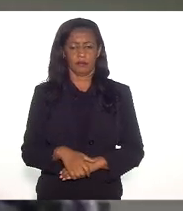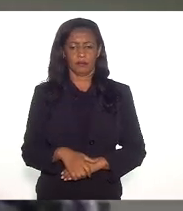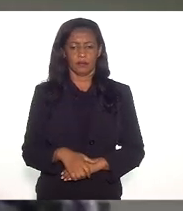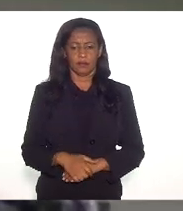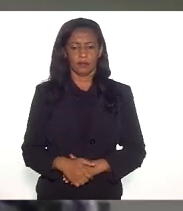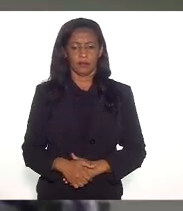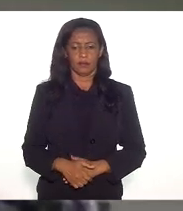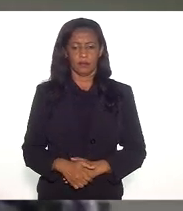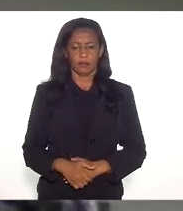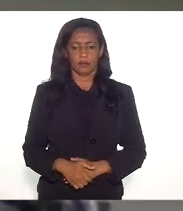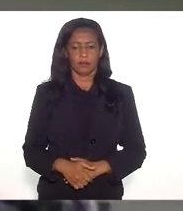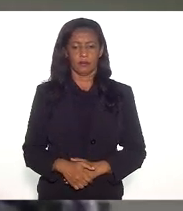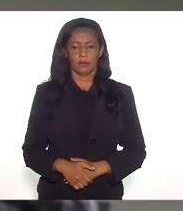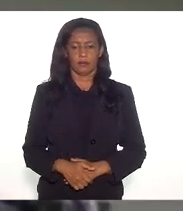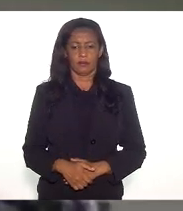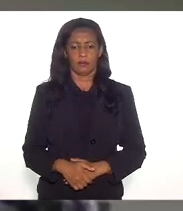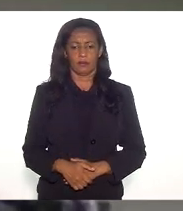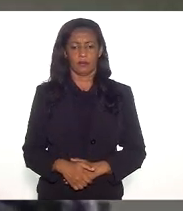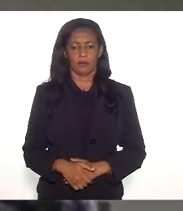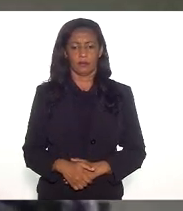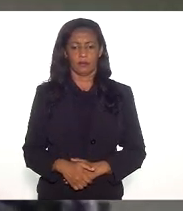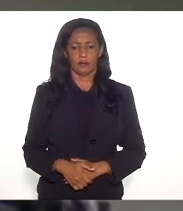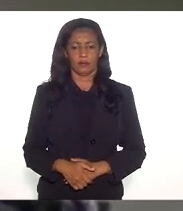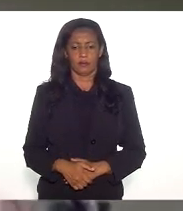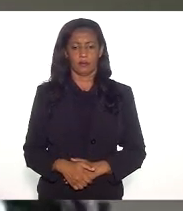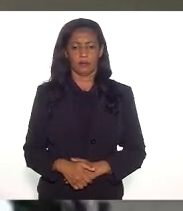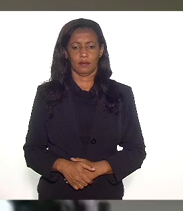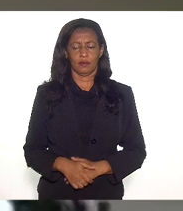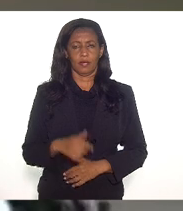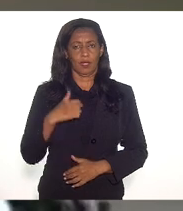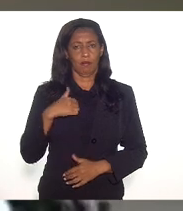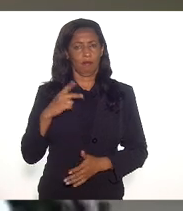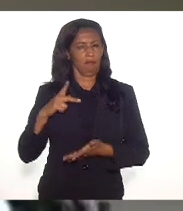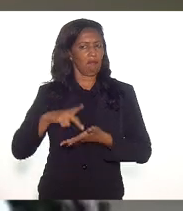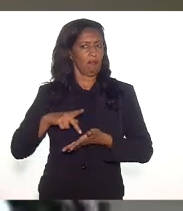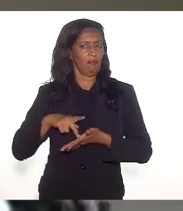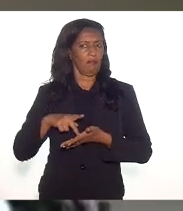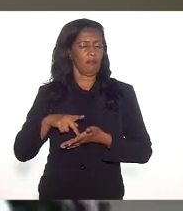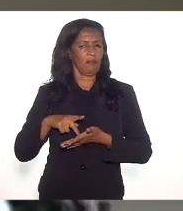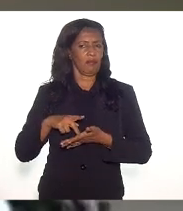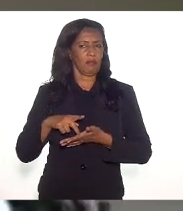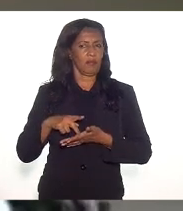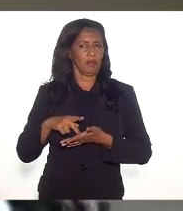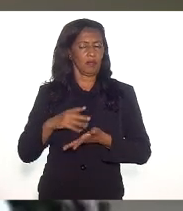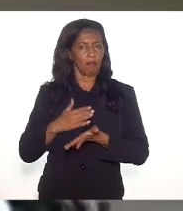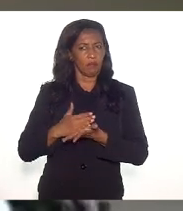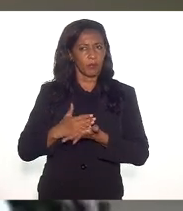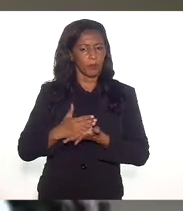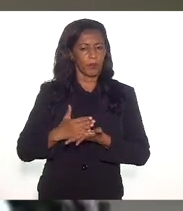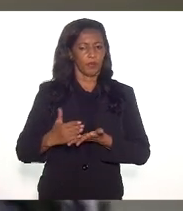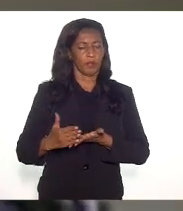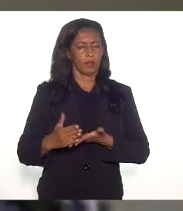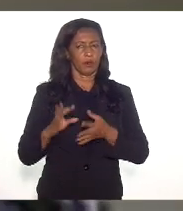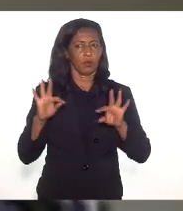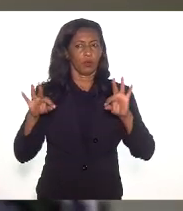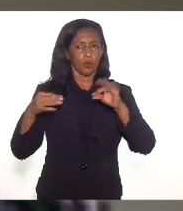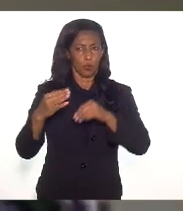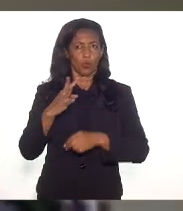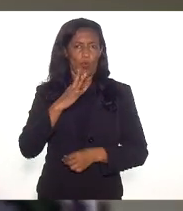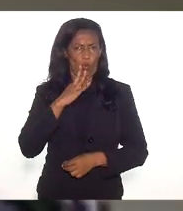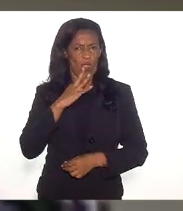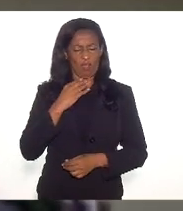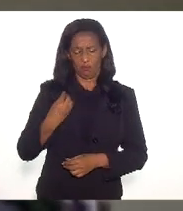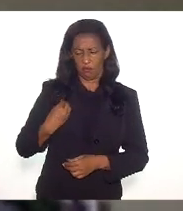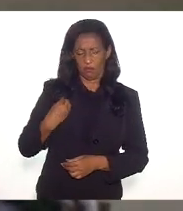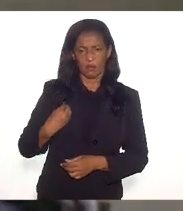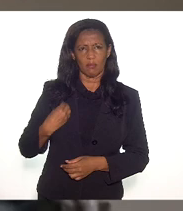E eu, na realidade, a iniciativa, como todos que me conhecem